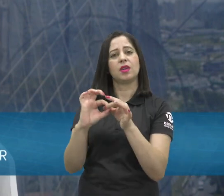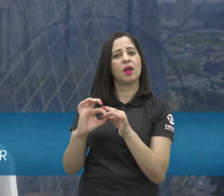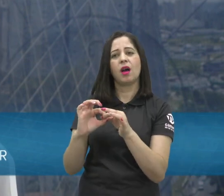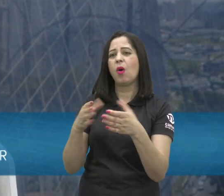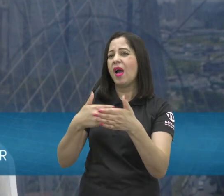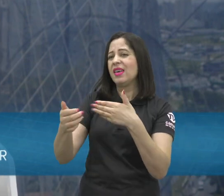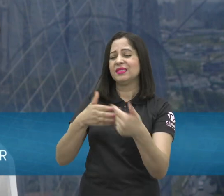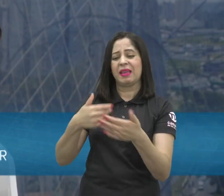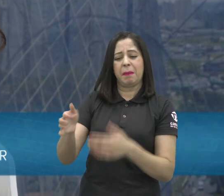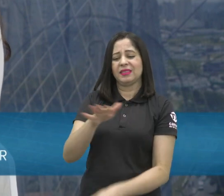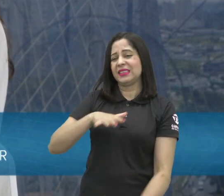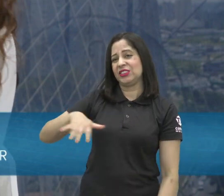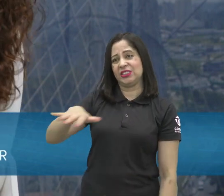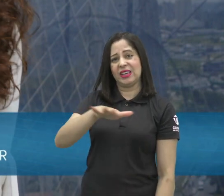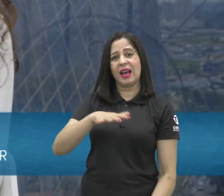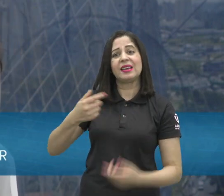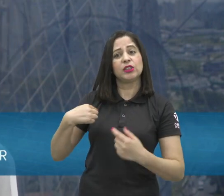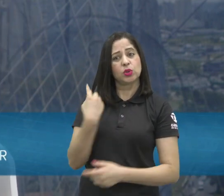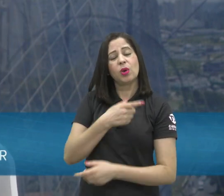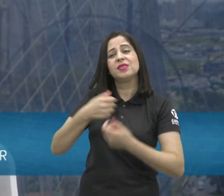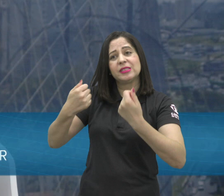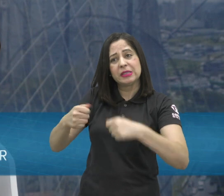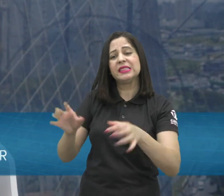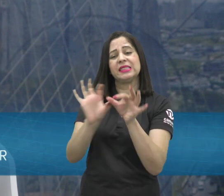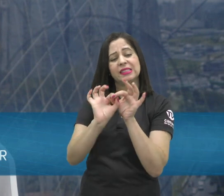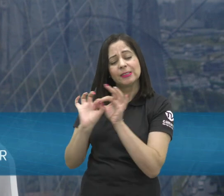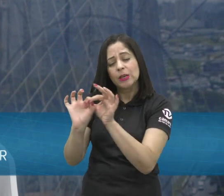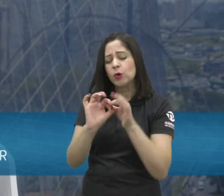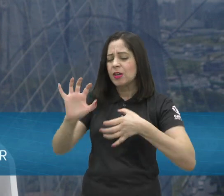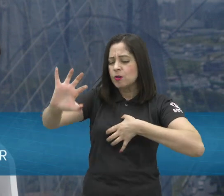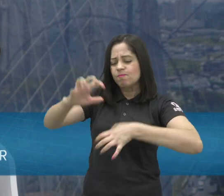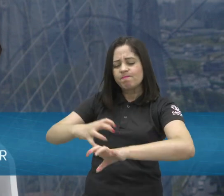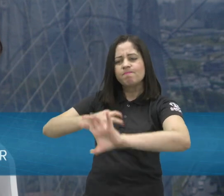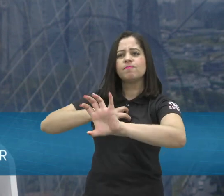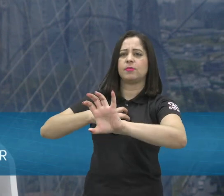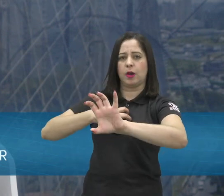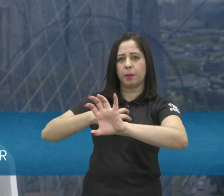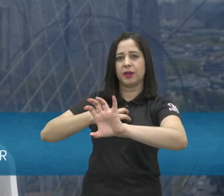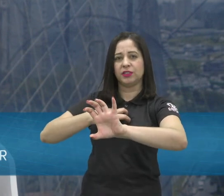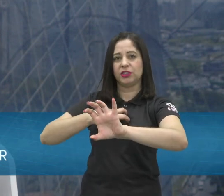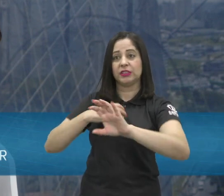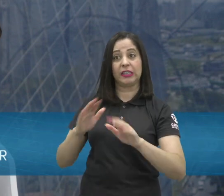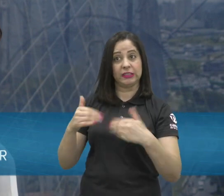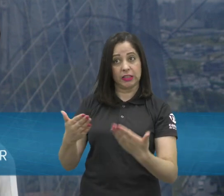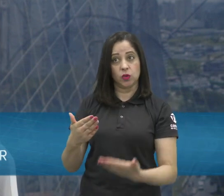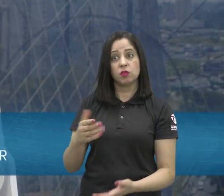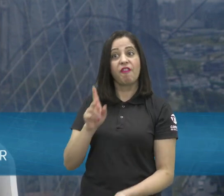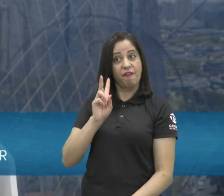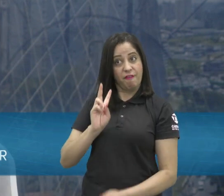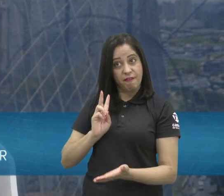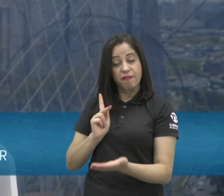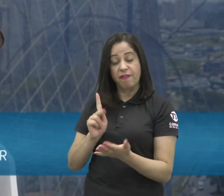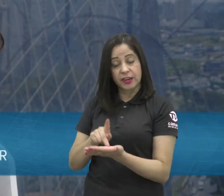qualquer área, nós precisamos aguçar esse olhar, exercer essa empatia pelo outro. Então, quando realmente